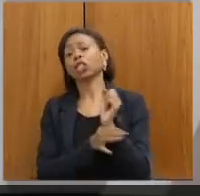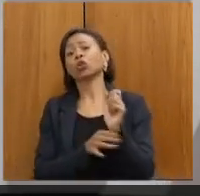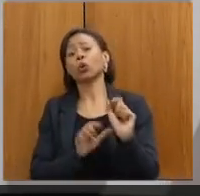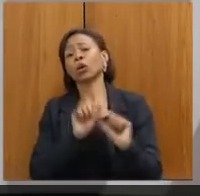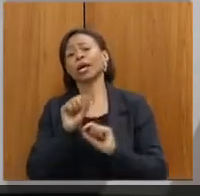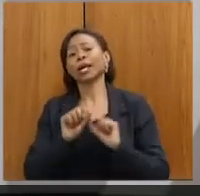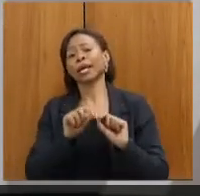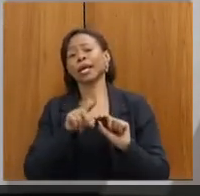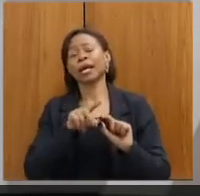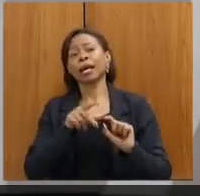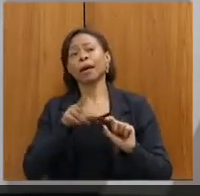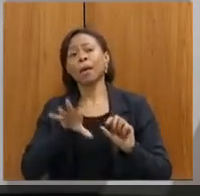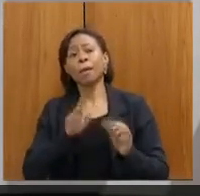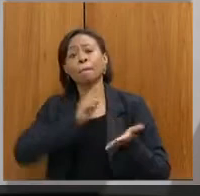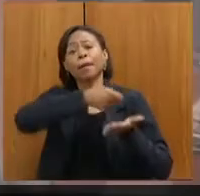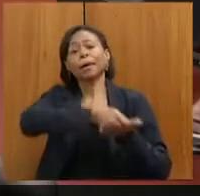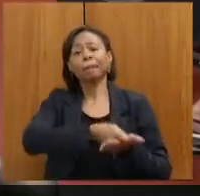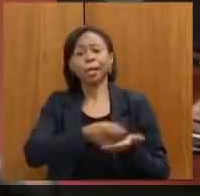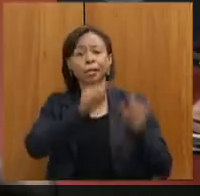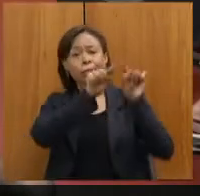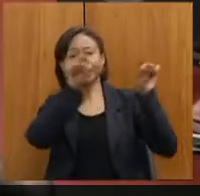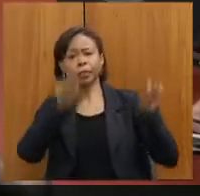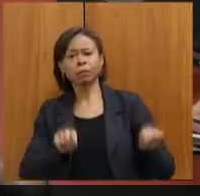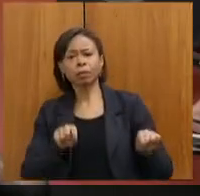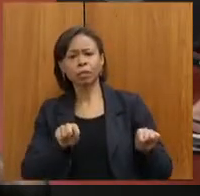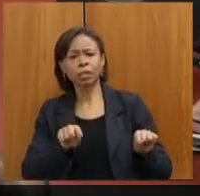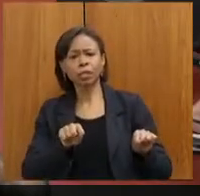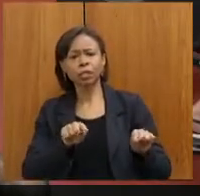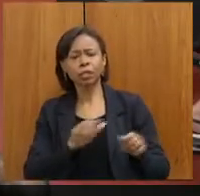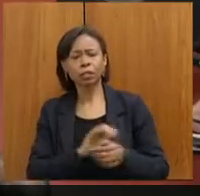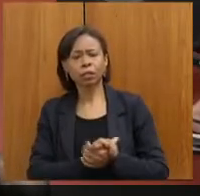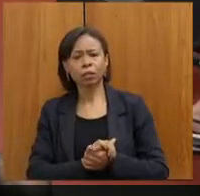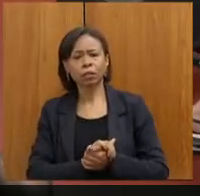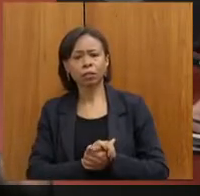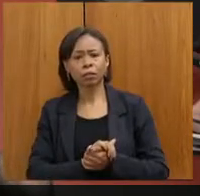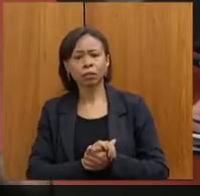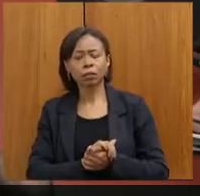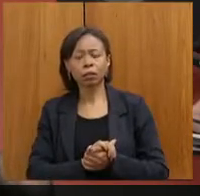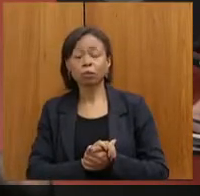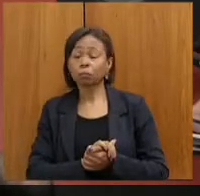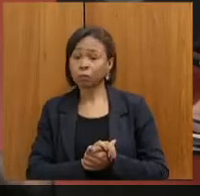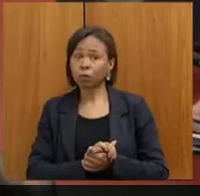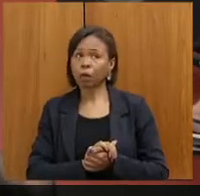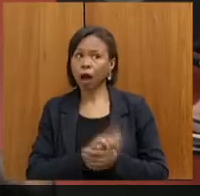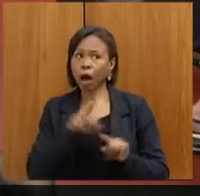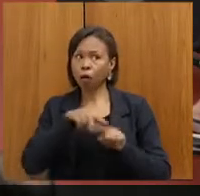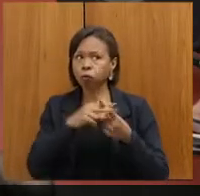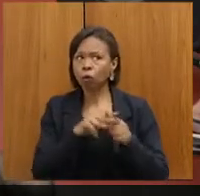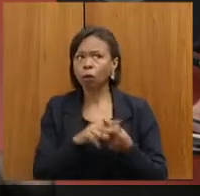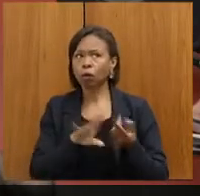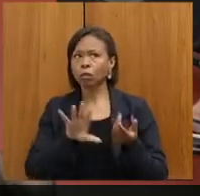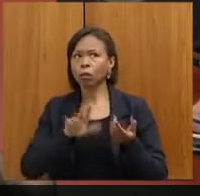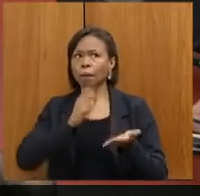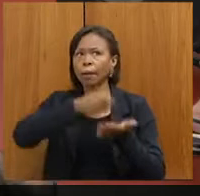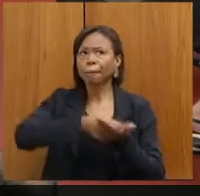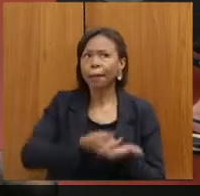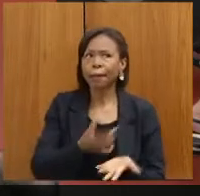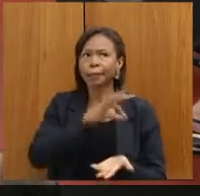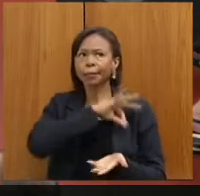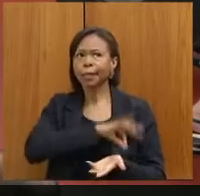os reajustes aos servidores Ou seja a partir do momento em que reajustes e progressões de carreira